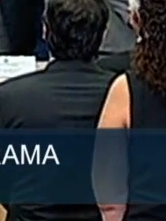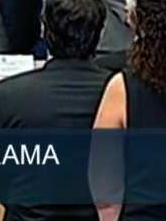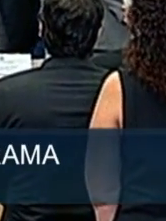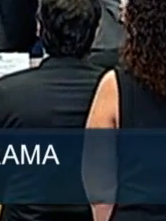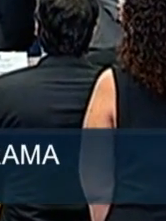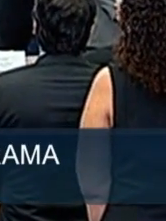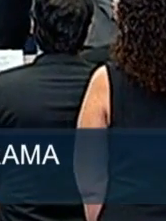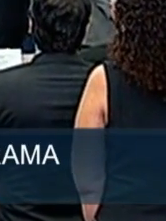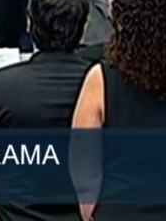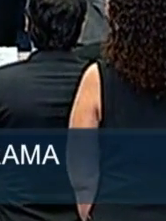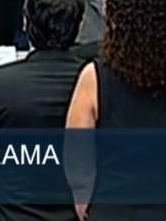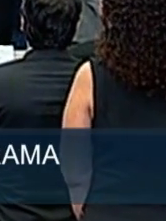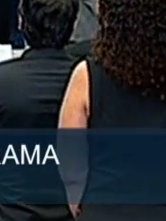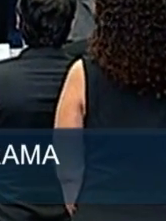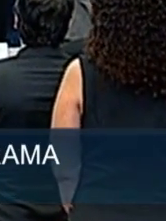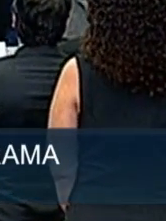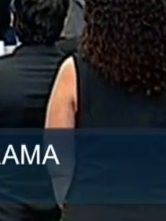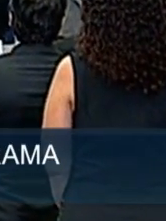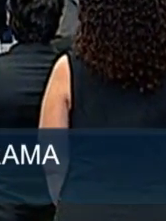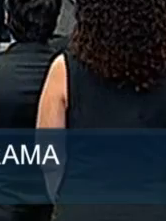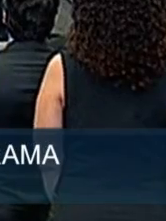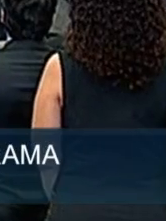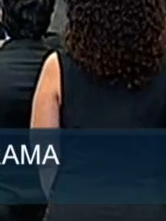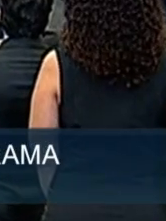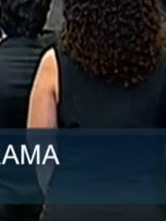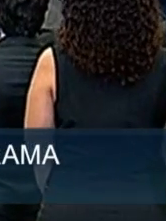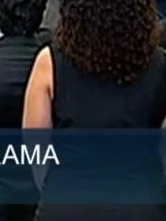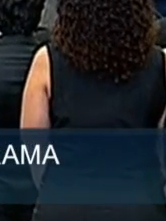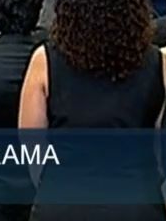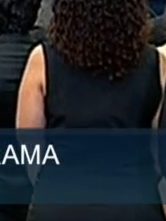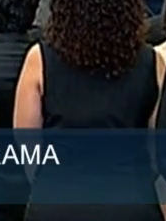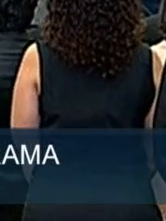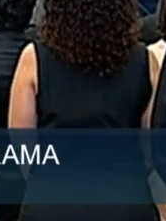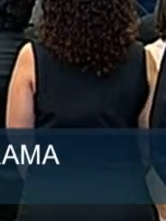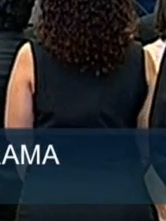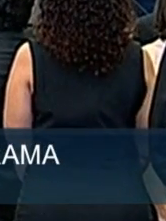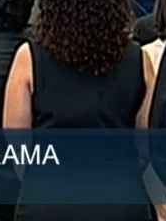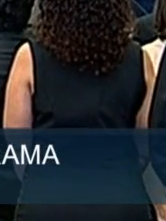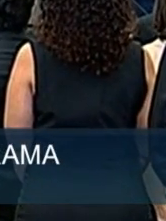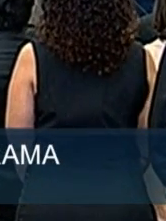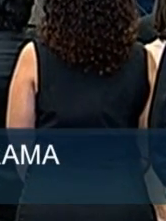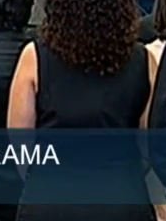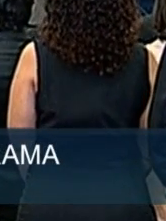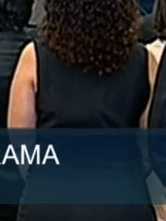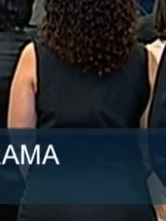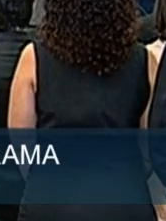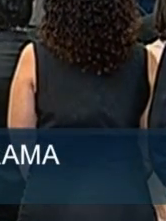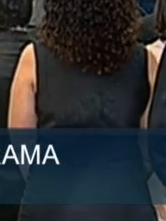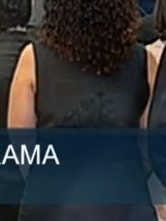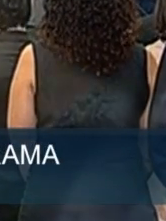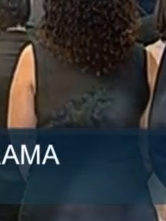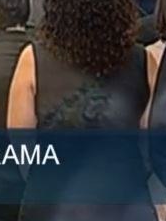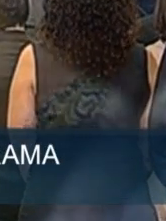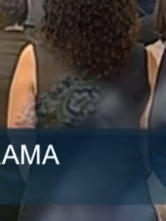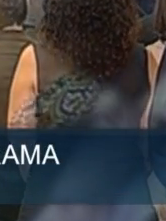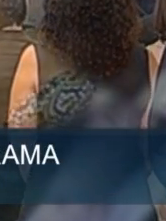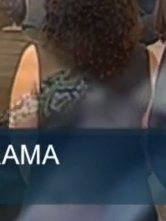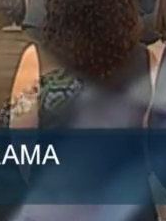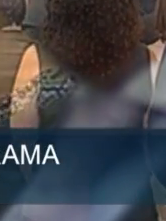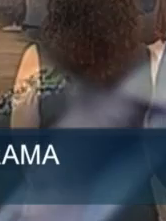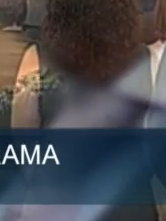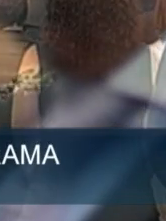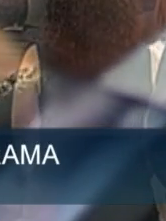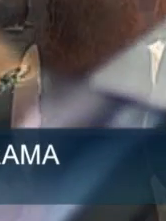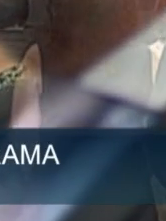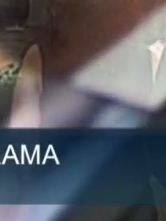teu se verdade desafio nosso feito a própria morte ó